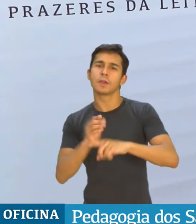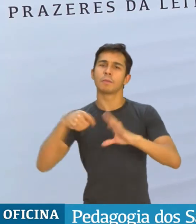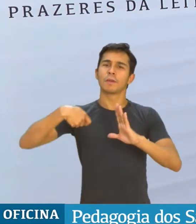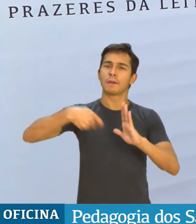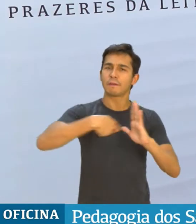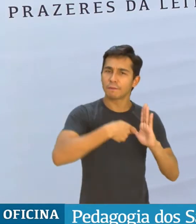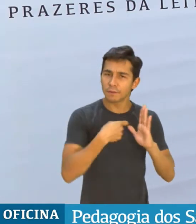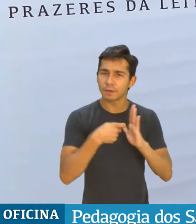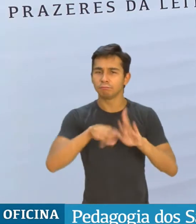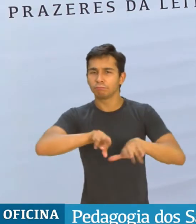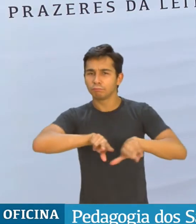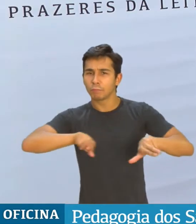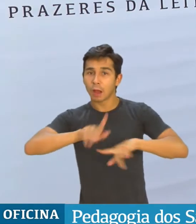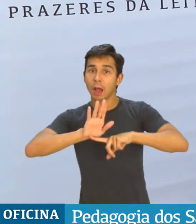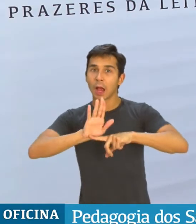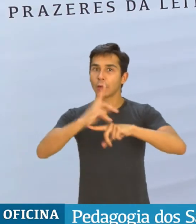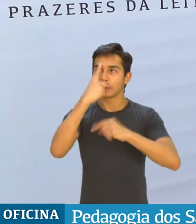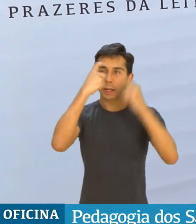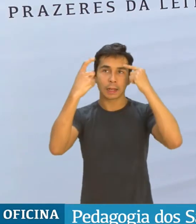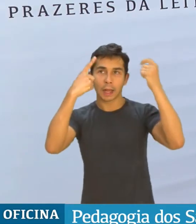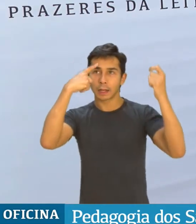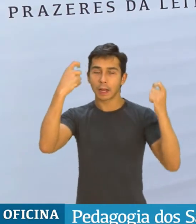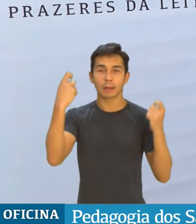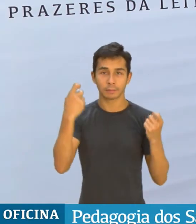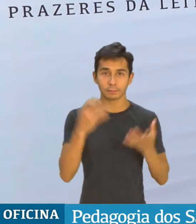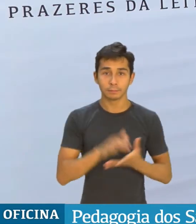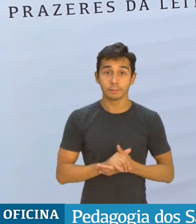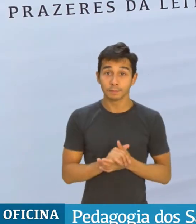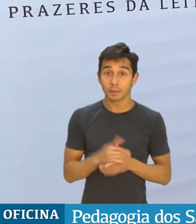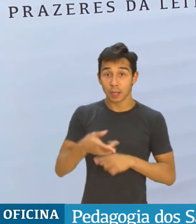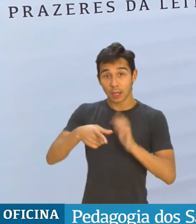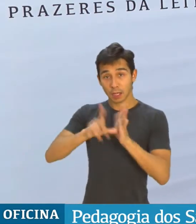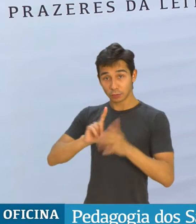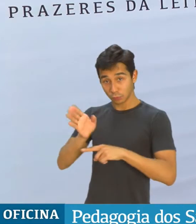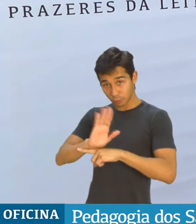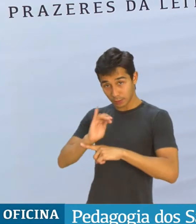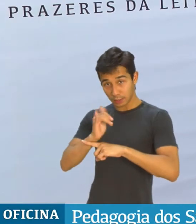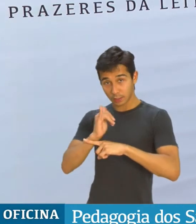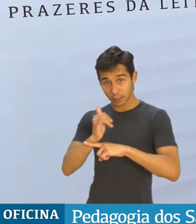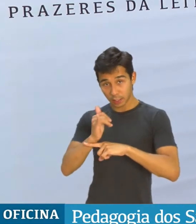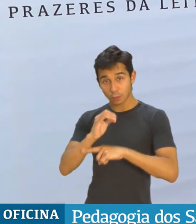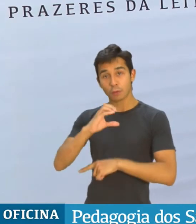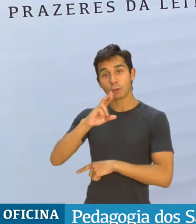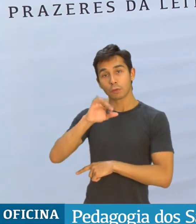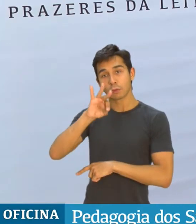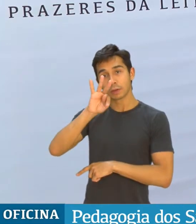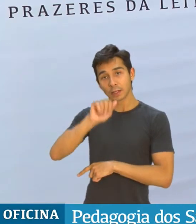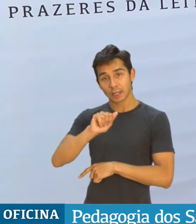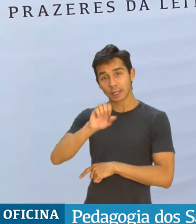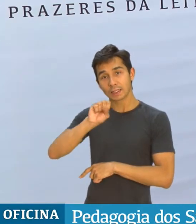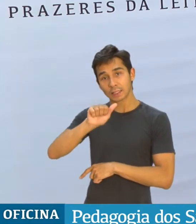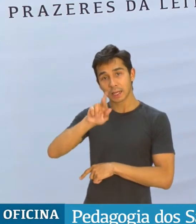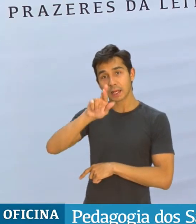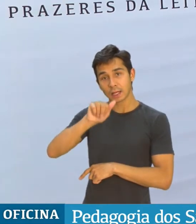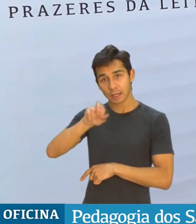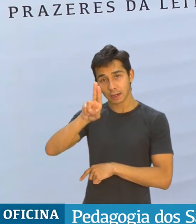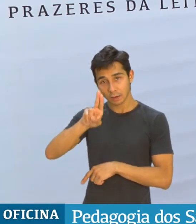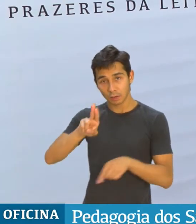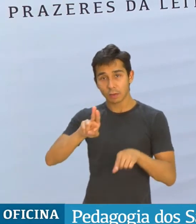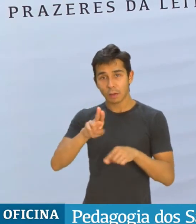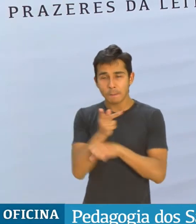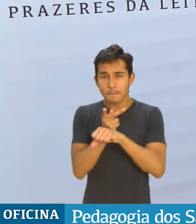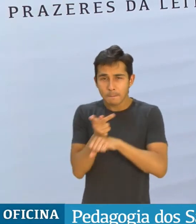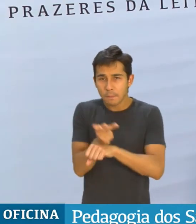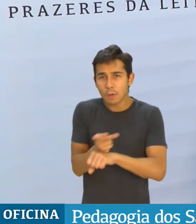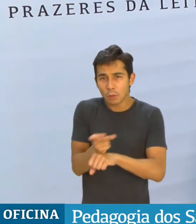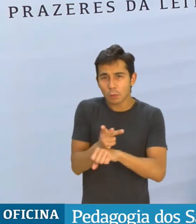trazer muitas ideias bacanas. Além daquele documentário que eu indiquei, o Curta Saraus, você pesquisando aí pelo nome de algum sarau